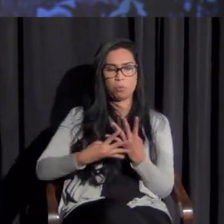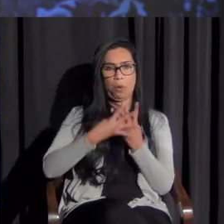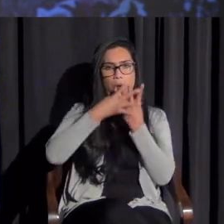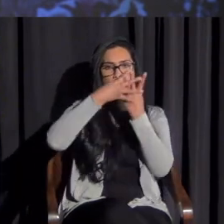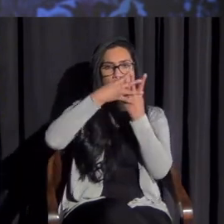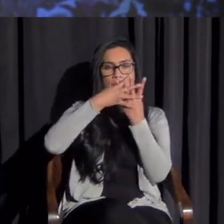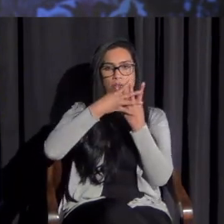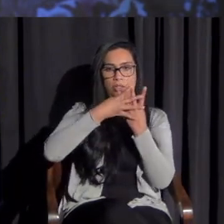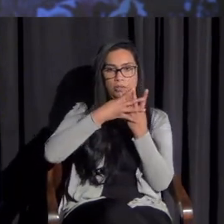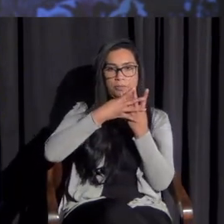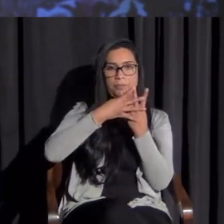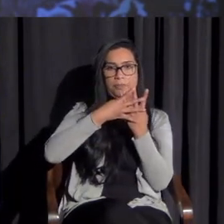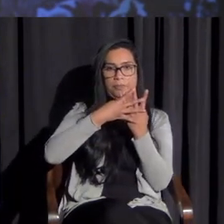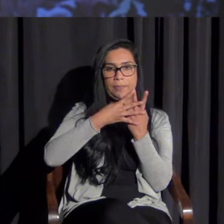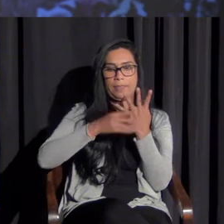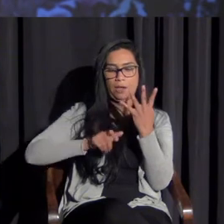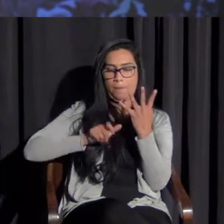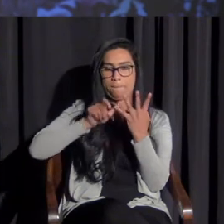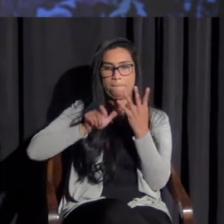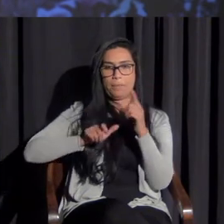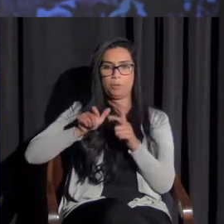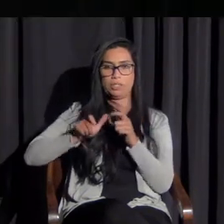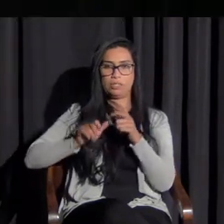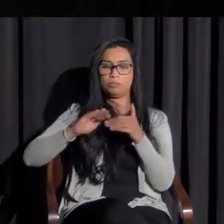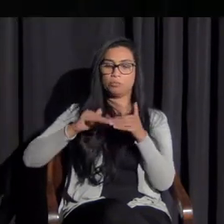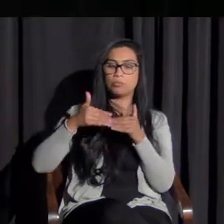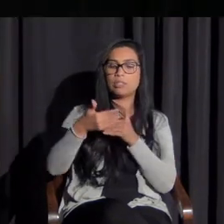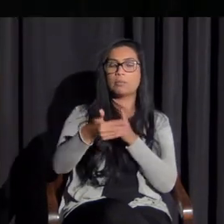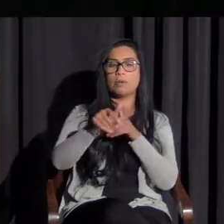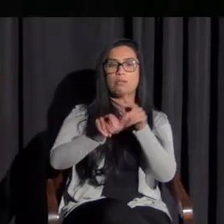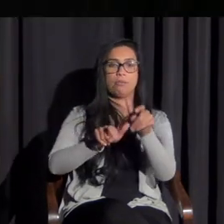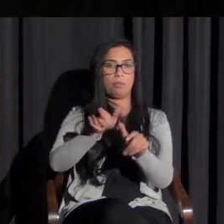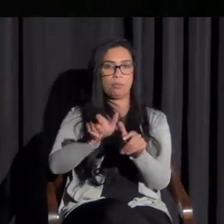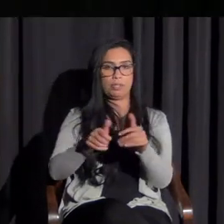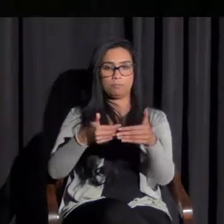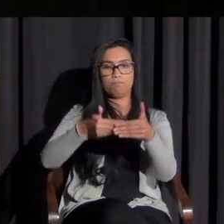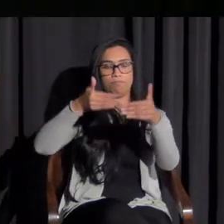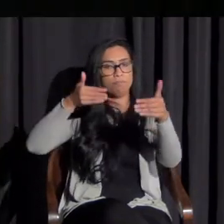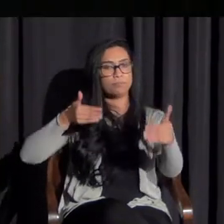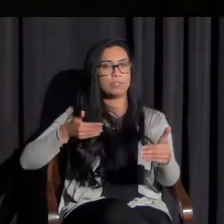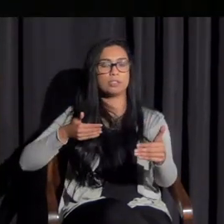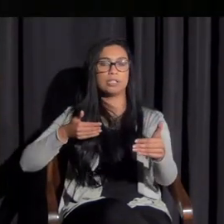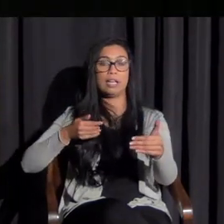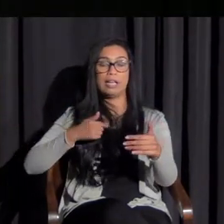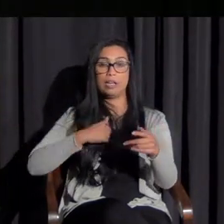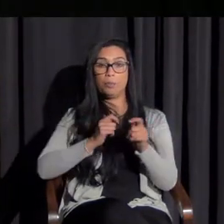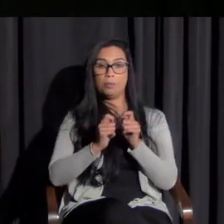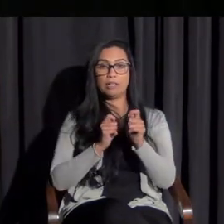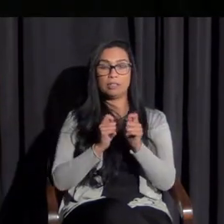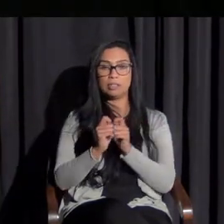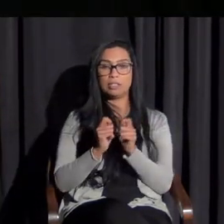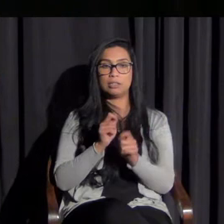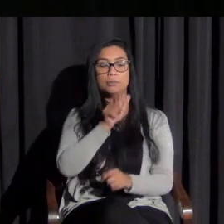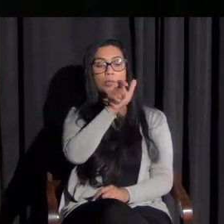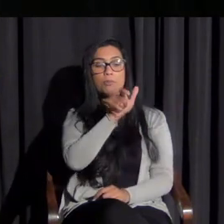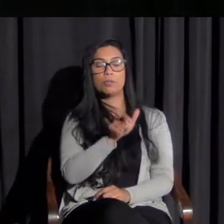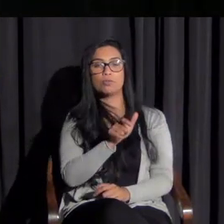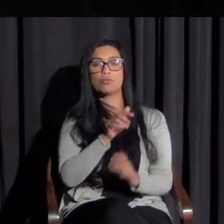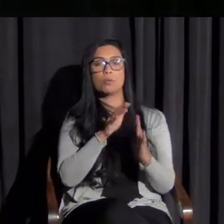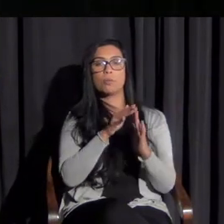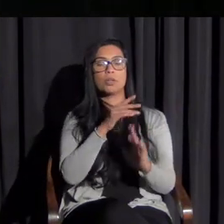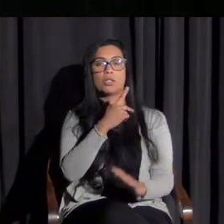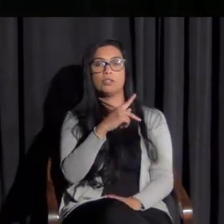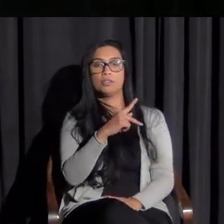fora e criar um espaço de dentro. Ao entrevistar uma das moradoras, né, uma das ocupantes, né,